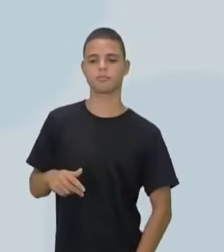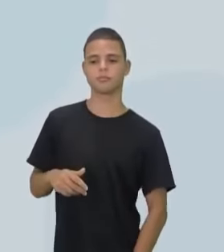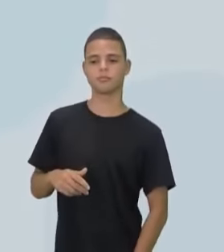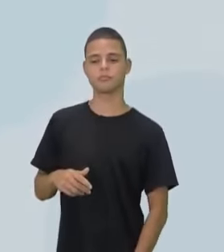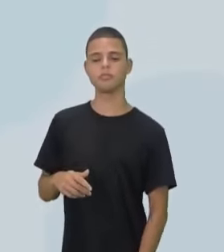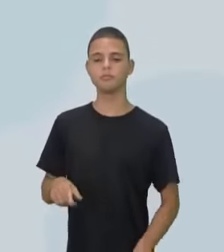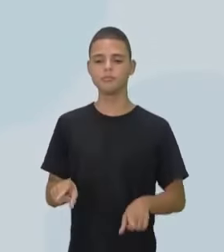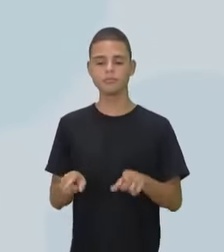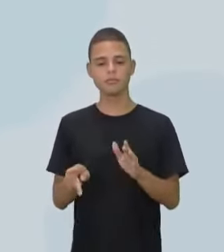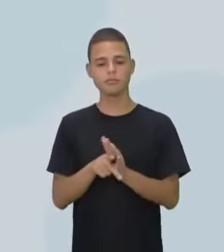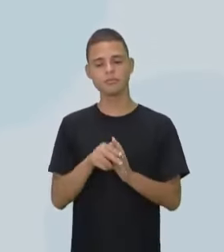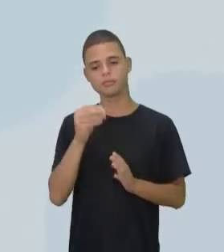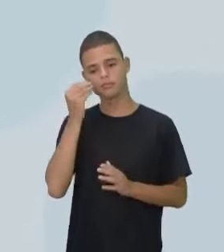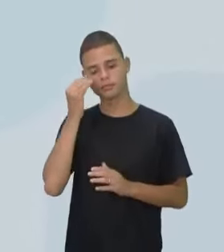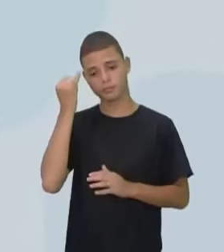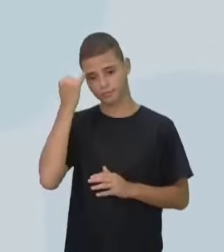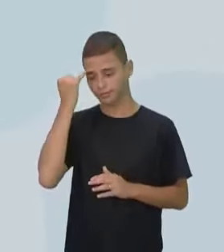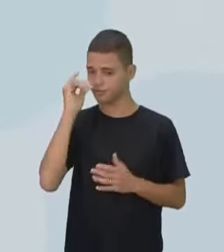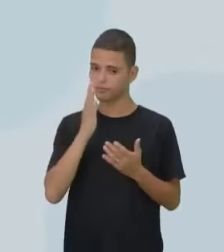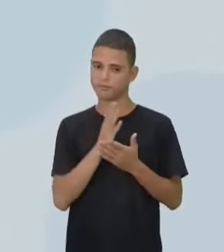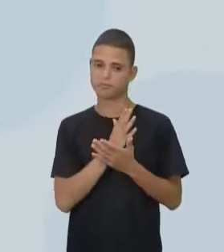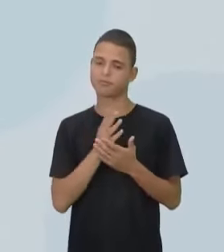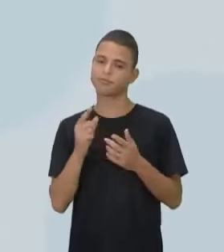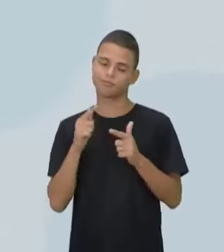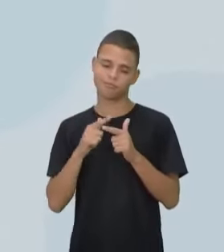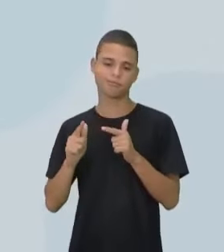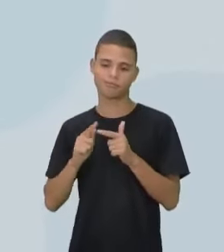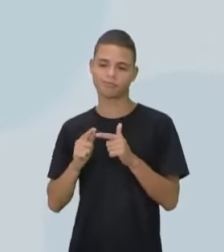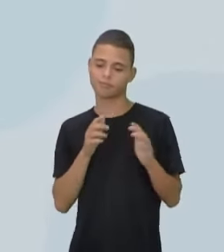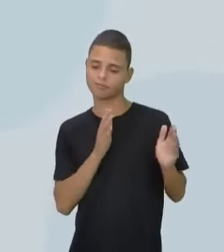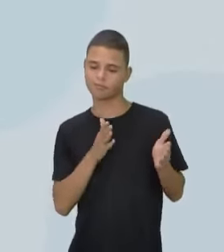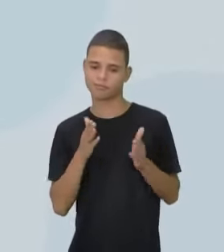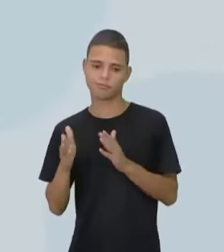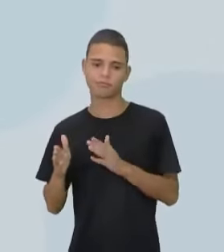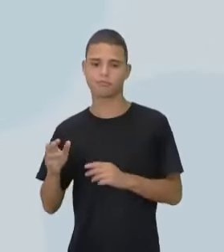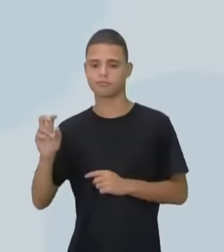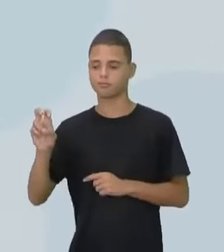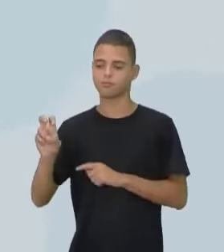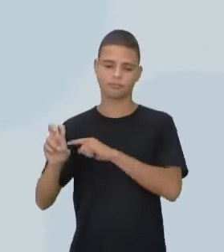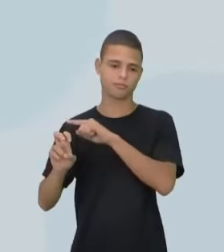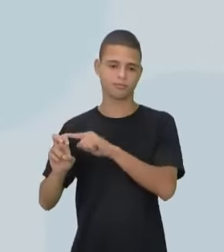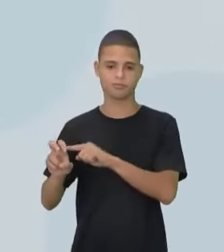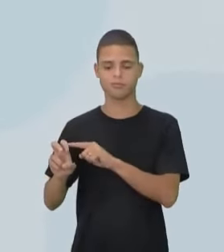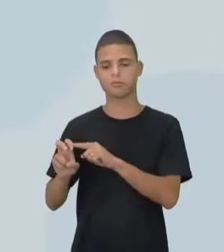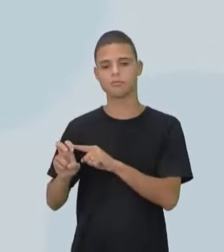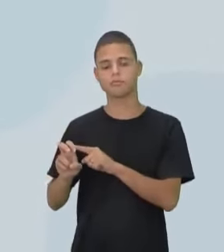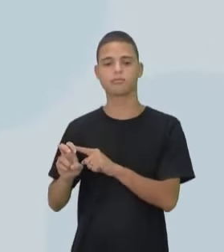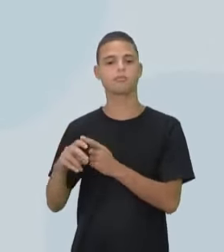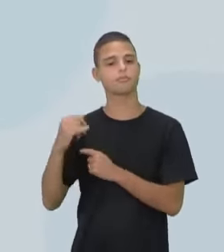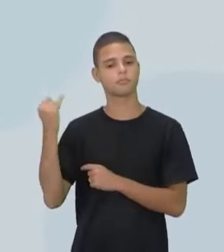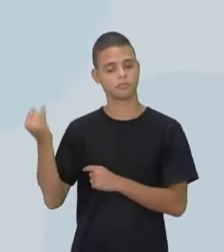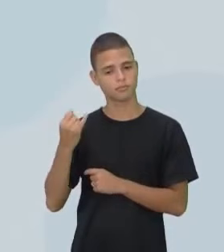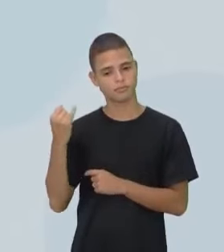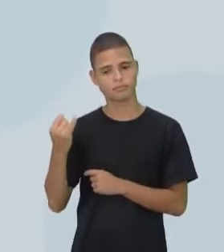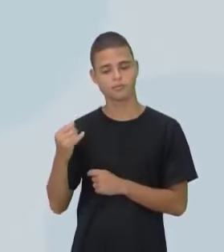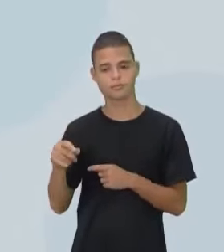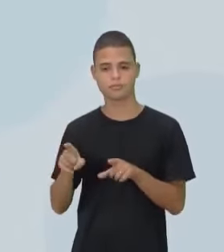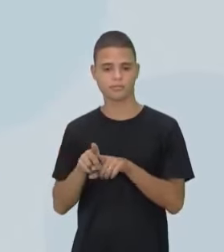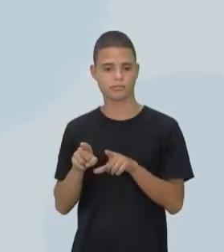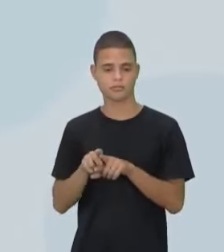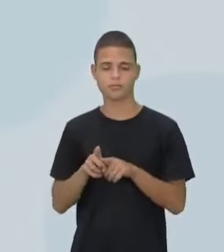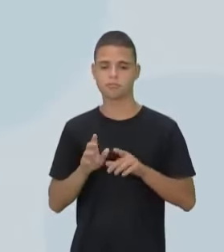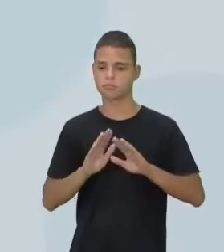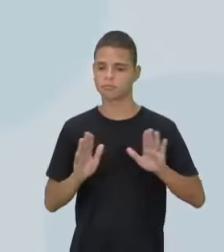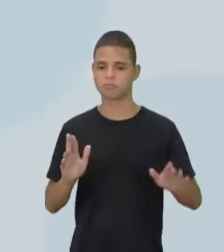de Desastres, a gente organiza todas as ações nessas 5 caixinhas. E muito importante, não é só